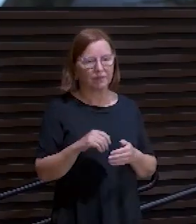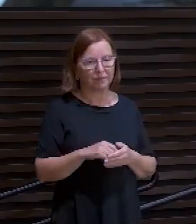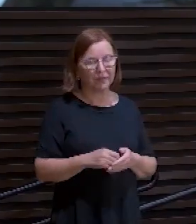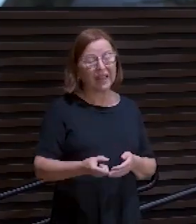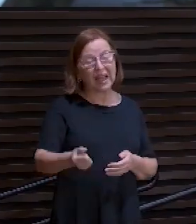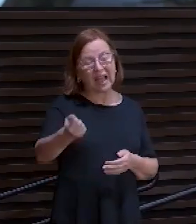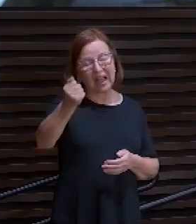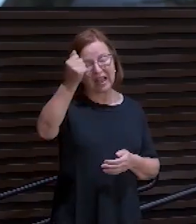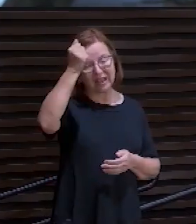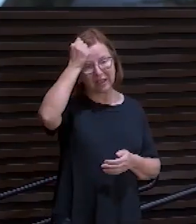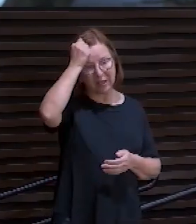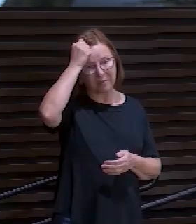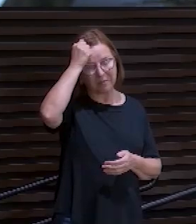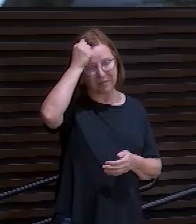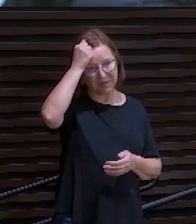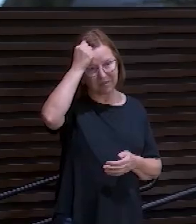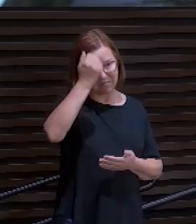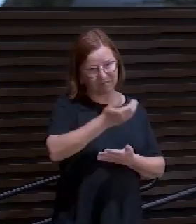Arrependam-se,